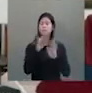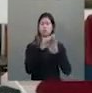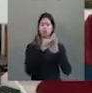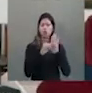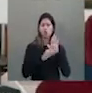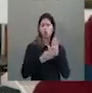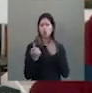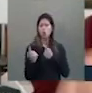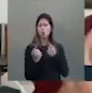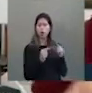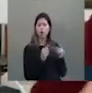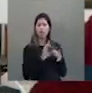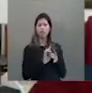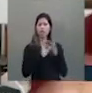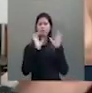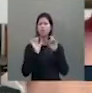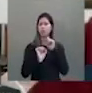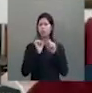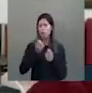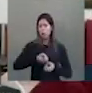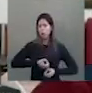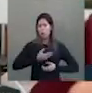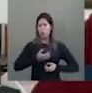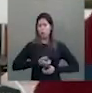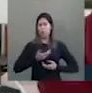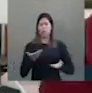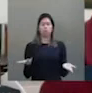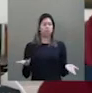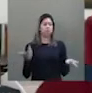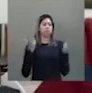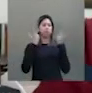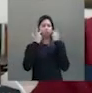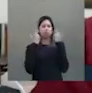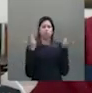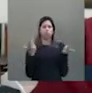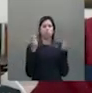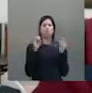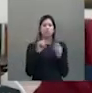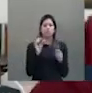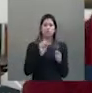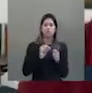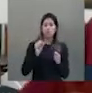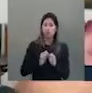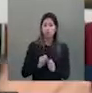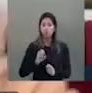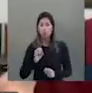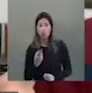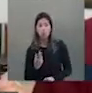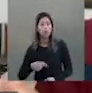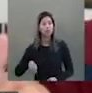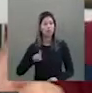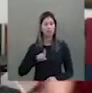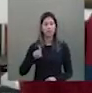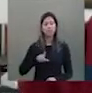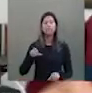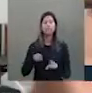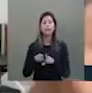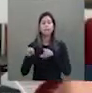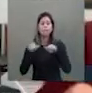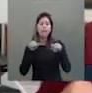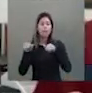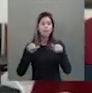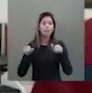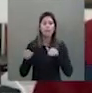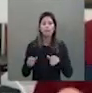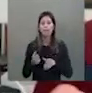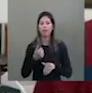a democracia, fomentando um golpe, lamentando não tê-lo feito ainda, e ainda convocando funcionários e dando bônus